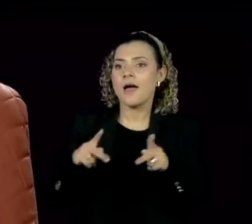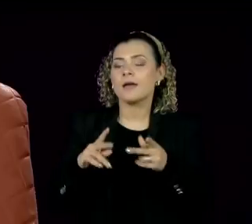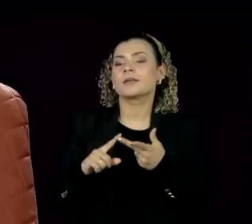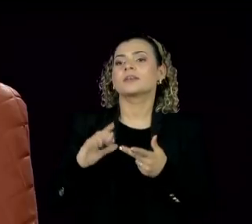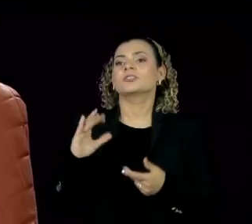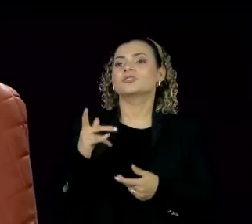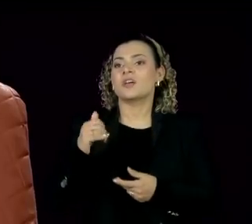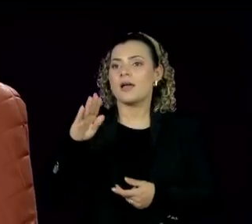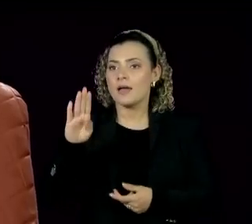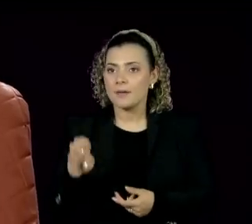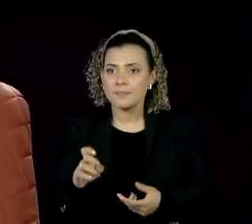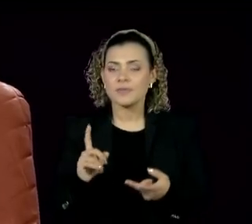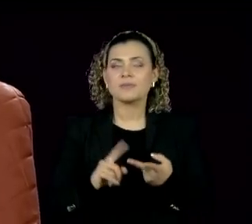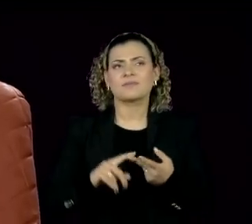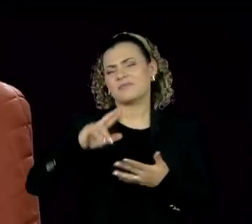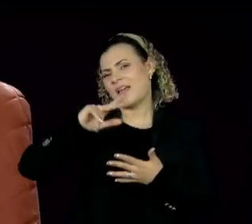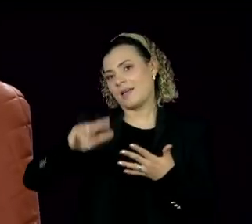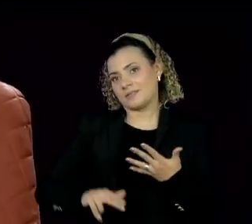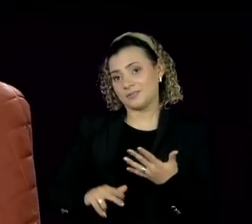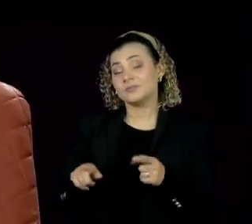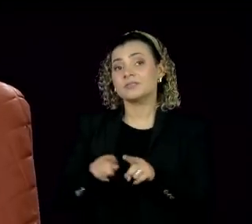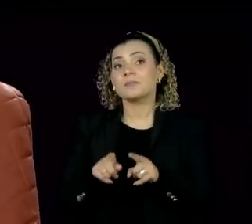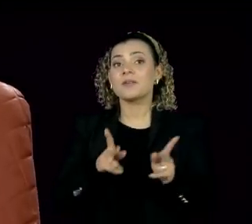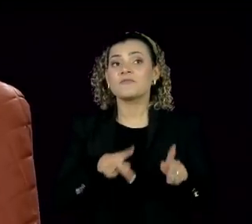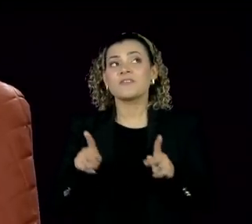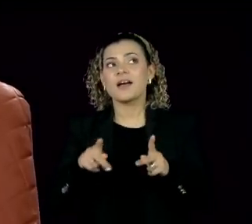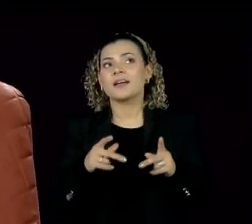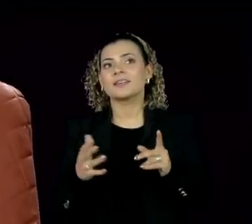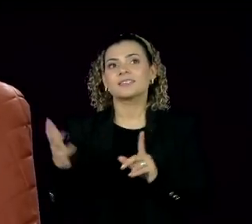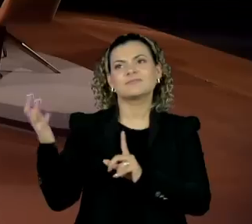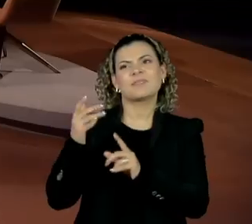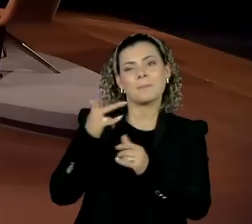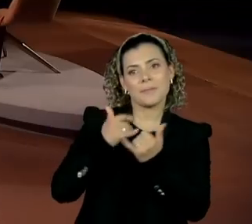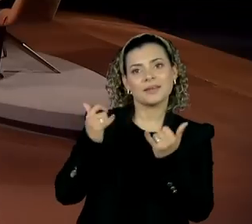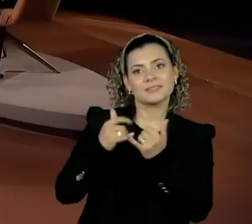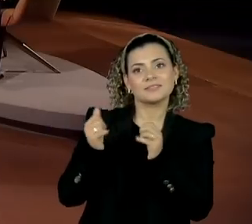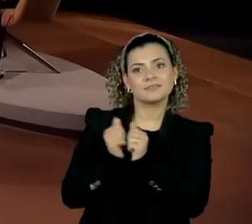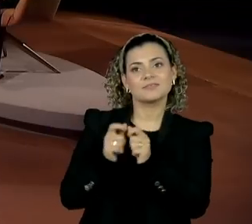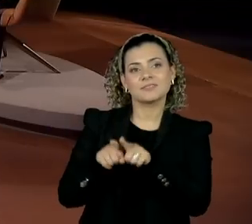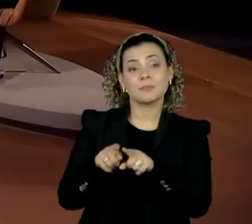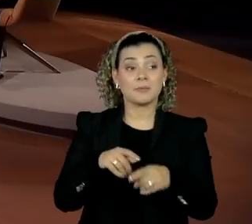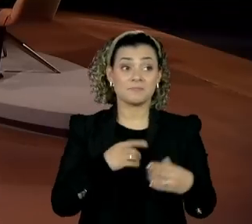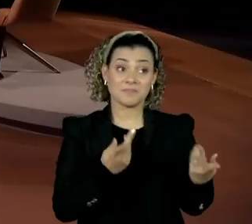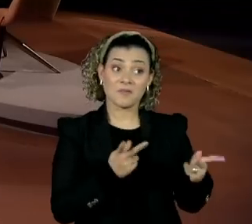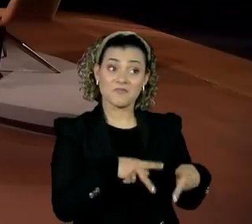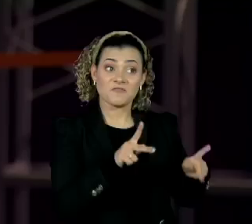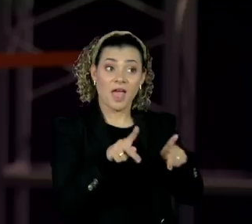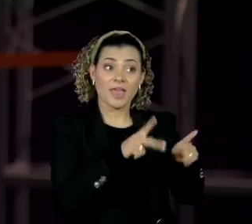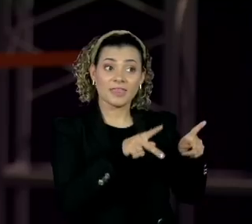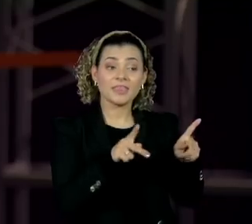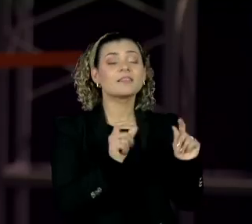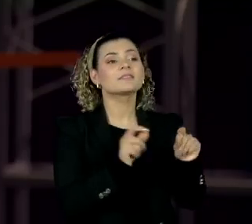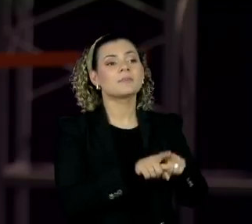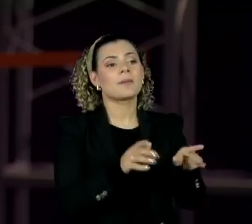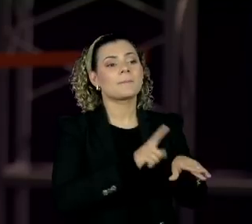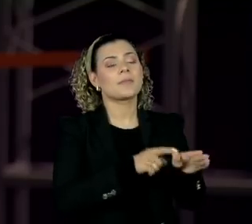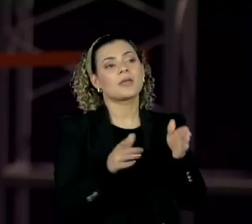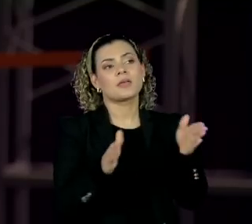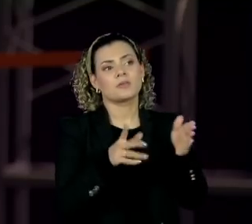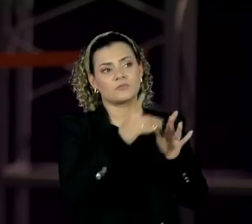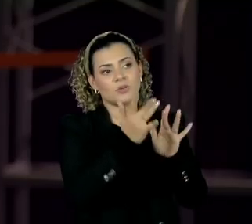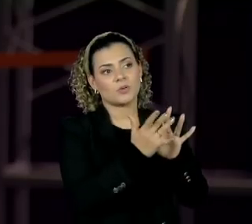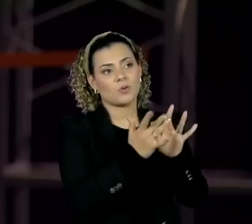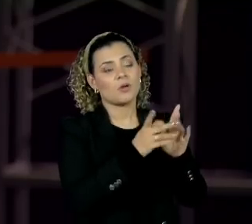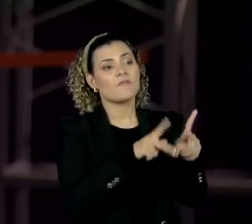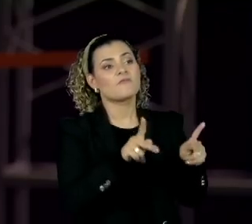aí o funk é uma outra história que vai meio junto, né? Com essa daí. Falando no funk, né? Foi também nesse período que você teve contato